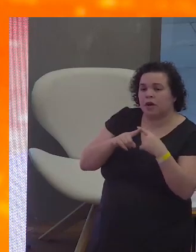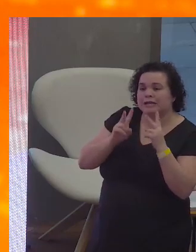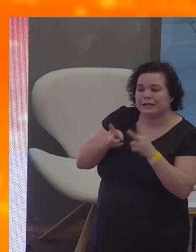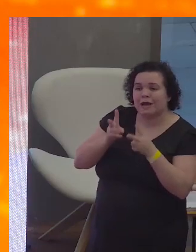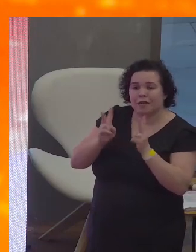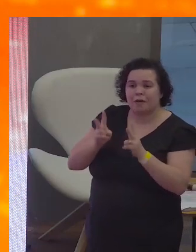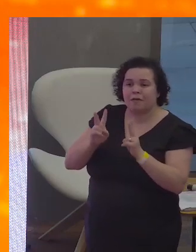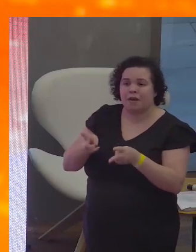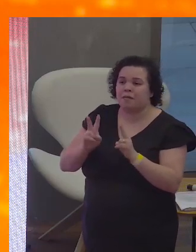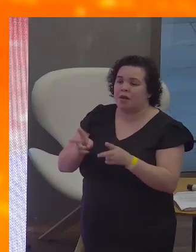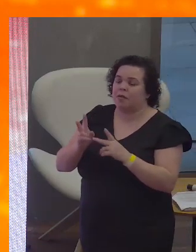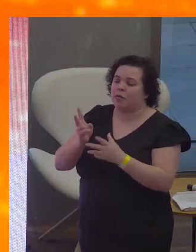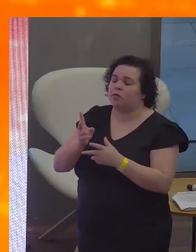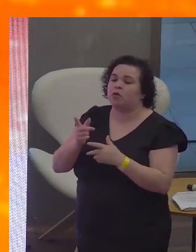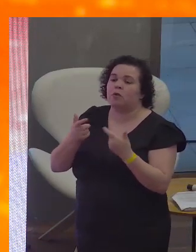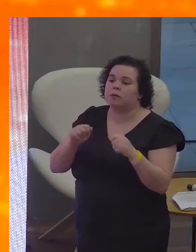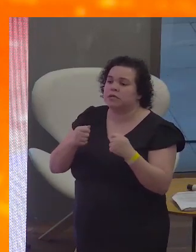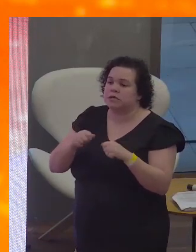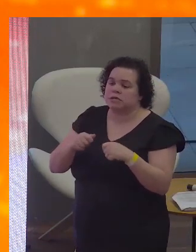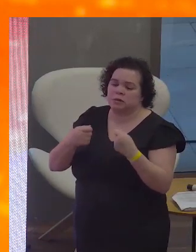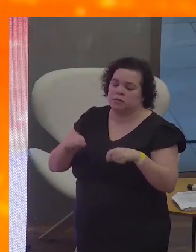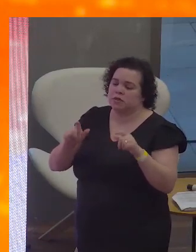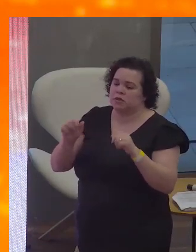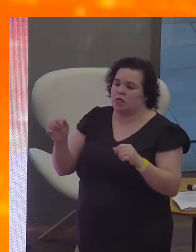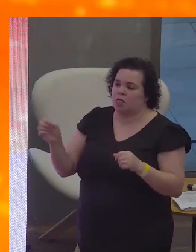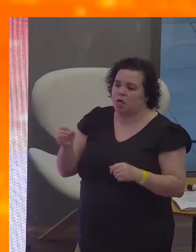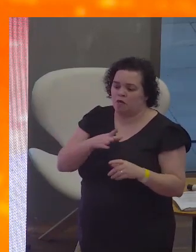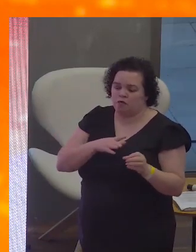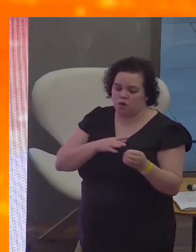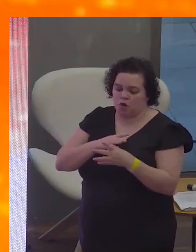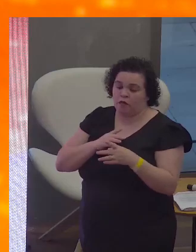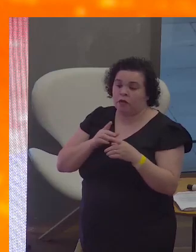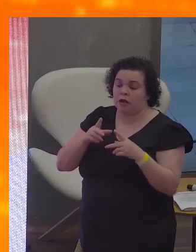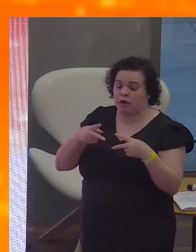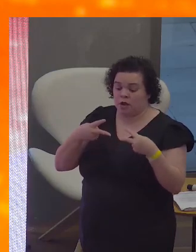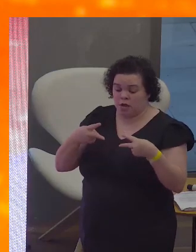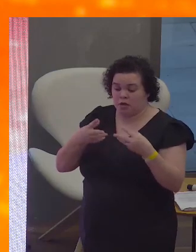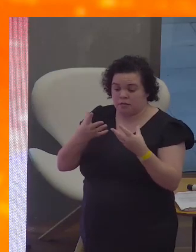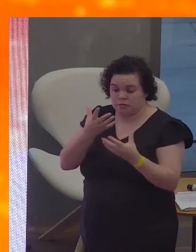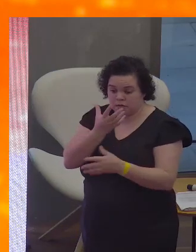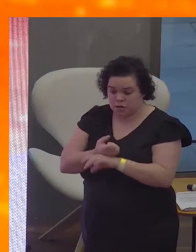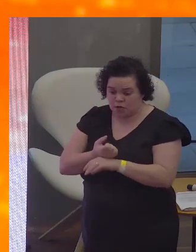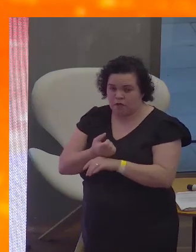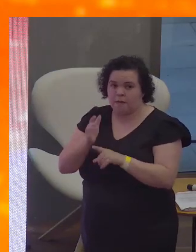atualizado, né? Você não precisa ficar trocando, você salva o link e está sempre pesquisando.